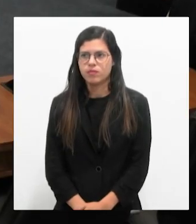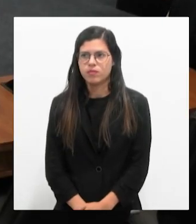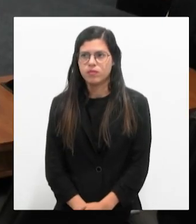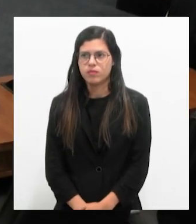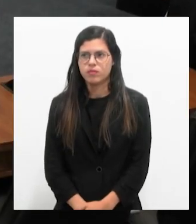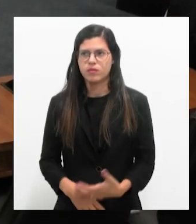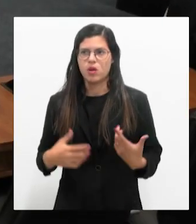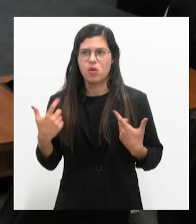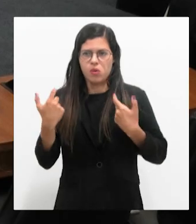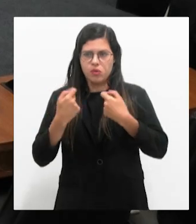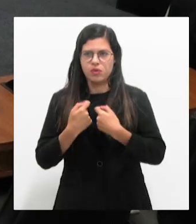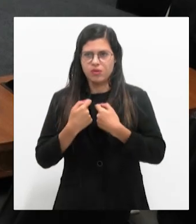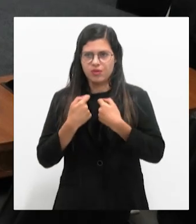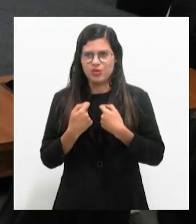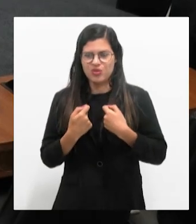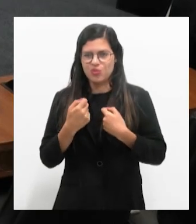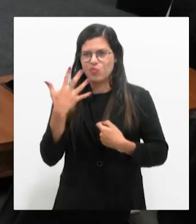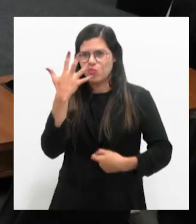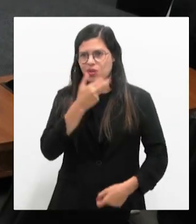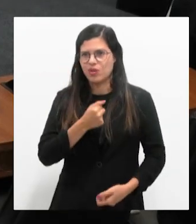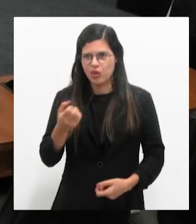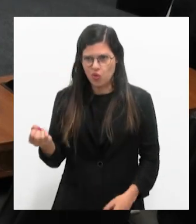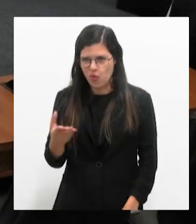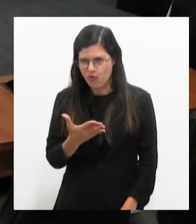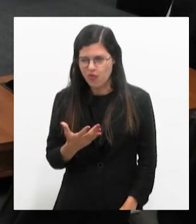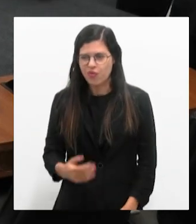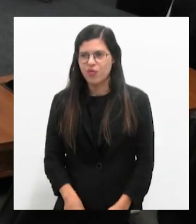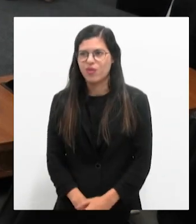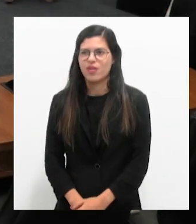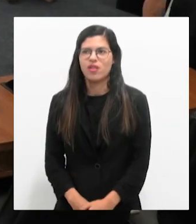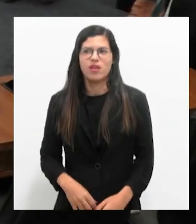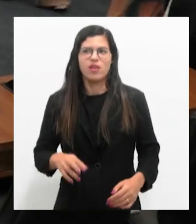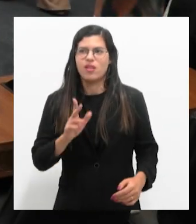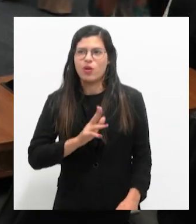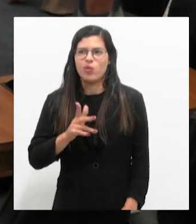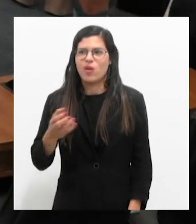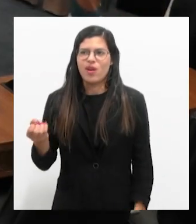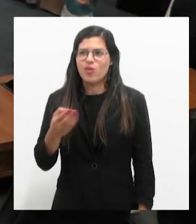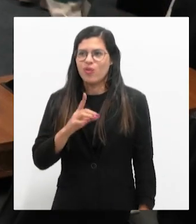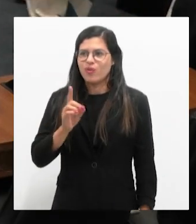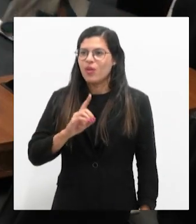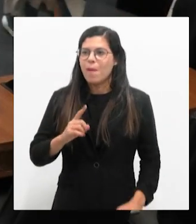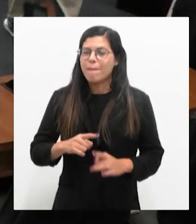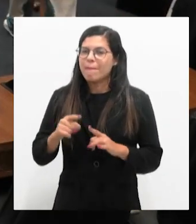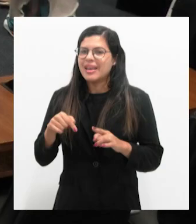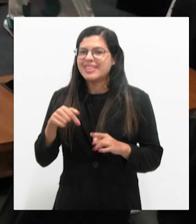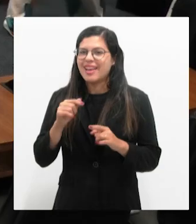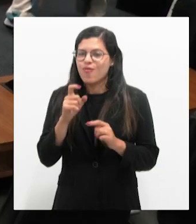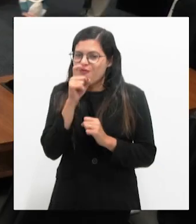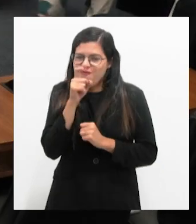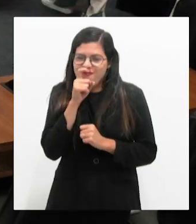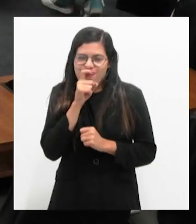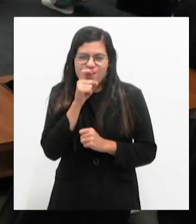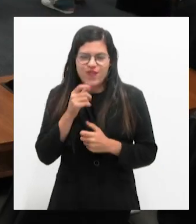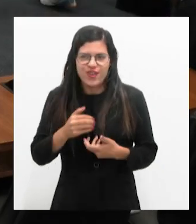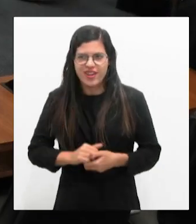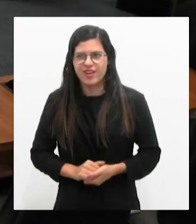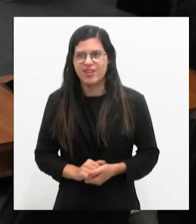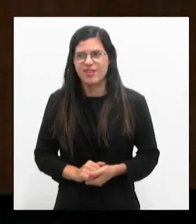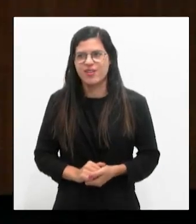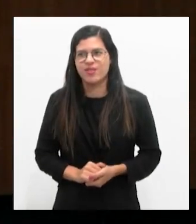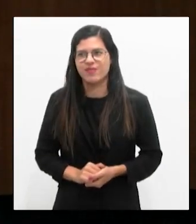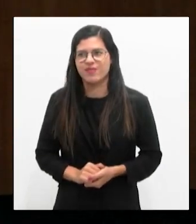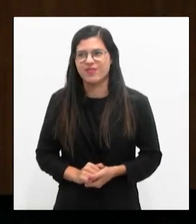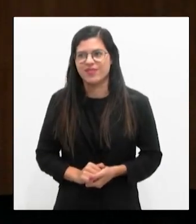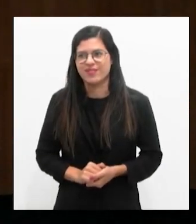é novo? Isso aí é novo, né? Não, não é novo, mas é do frio, é dos Andes, e com